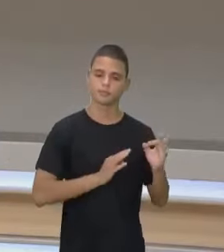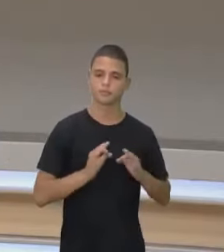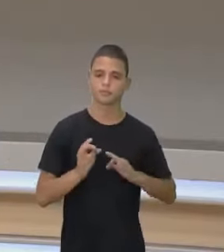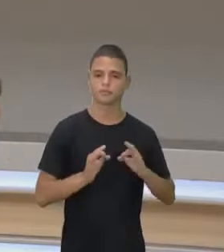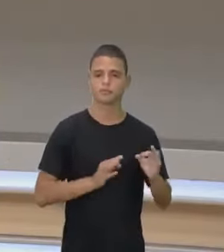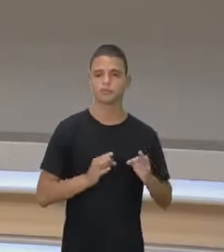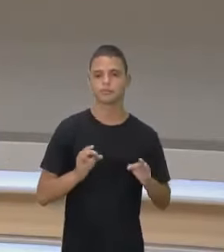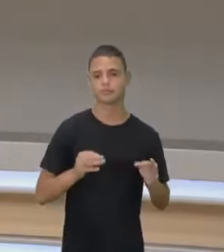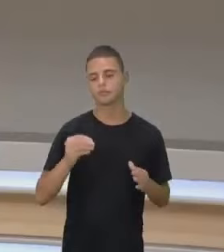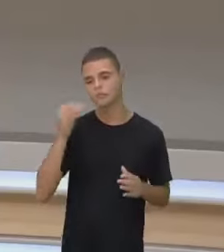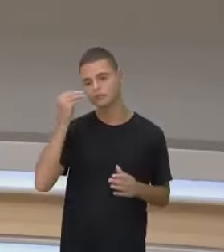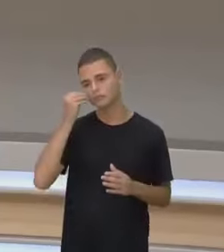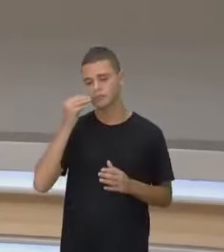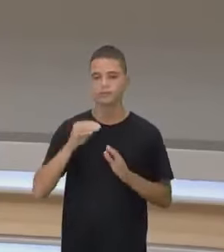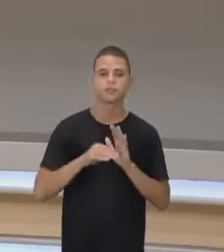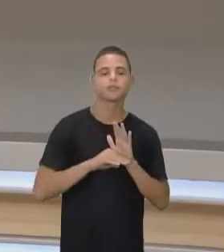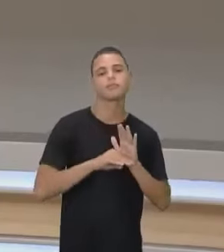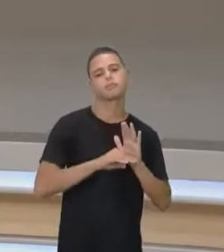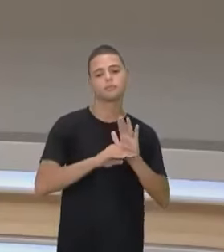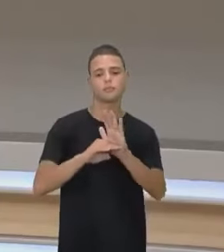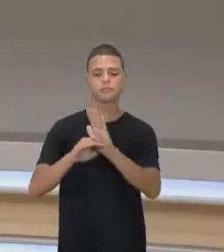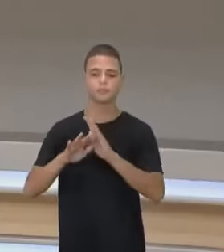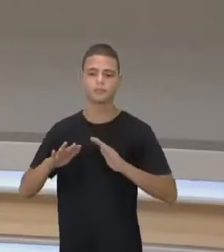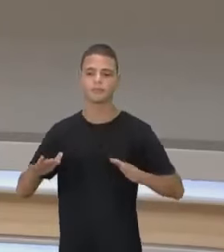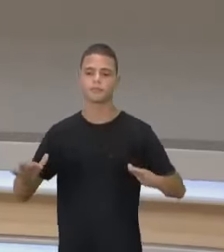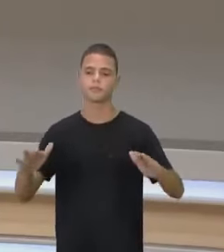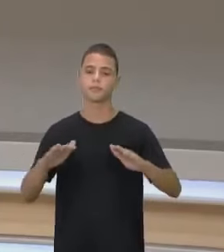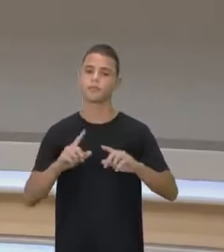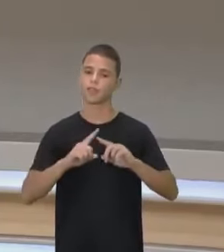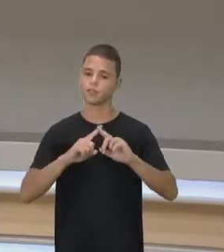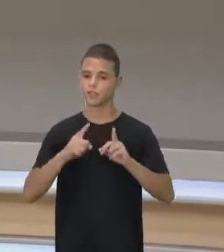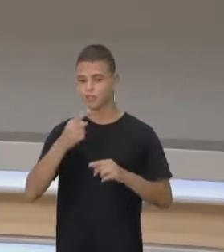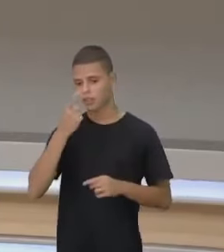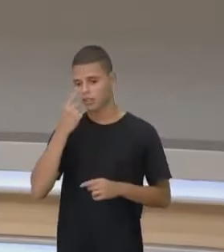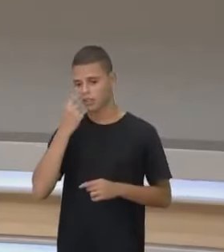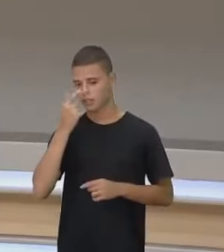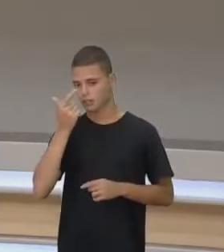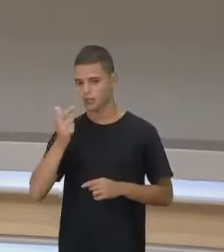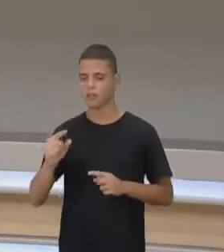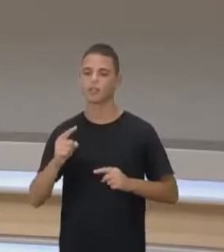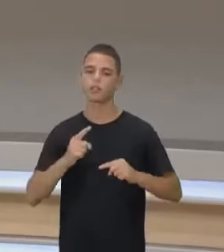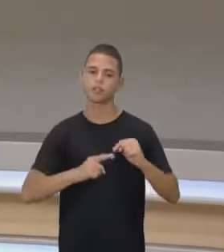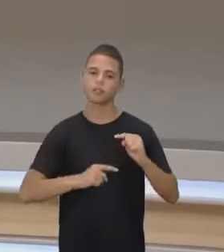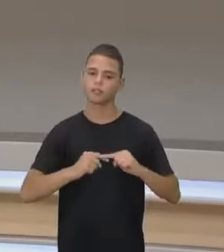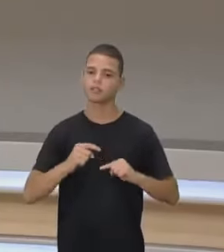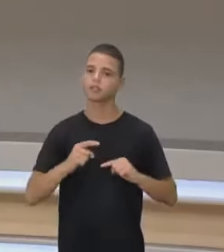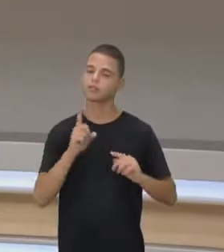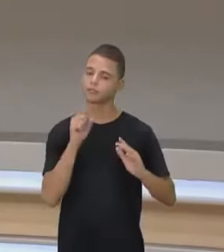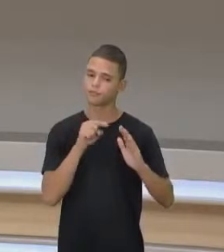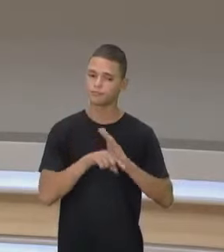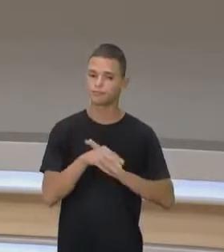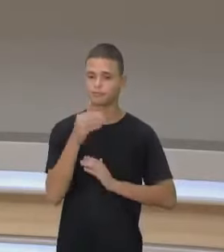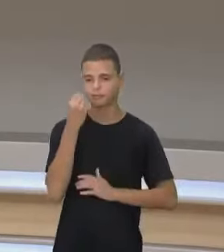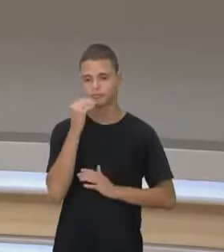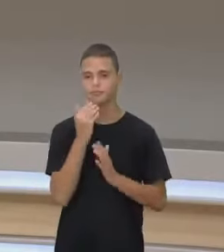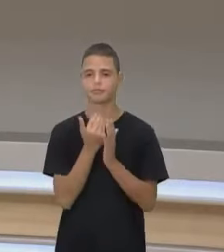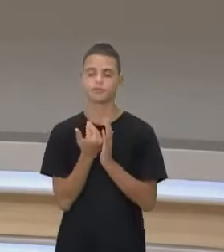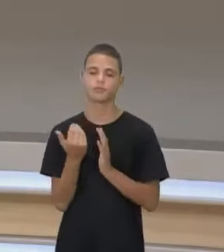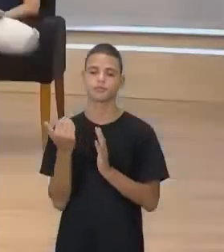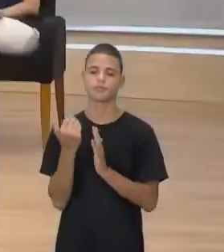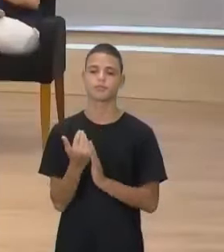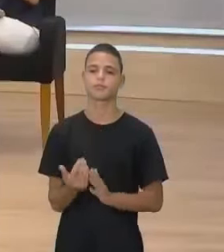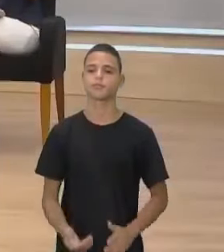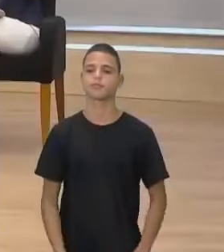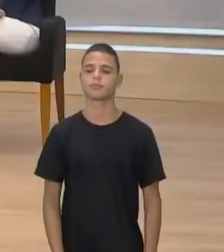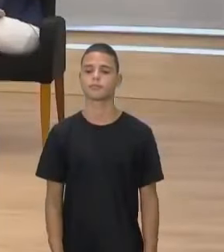em agregar todos, né? Mas dê uma olhadinha no material e quem já viu, aproveite para aprofundar